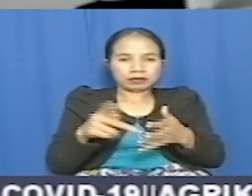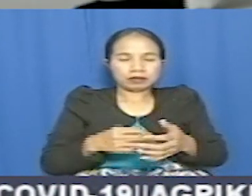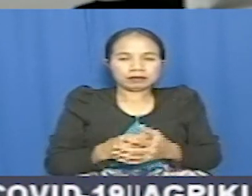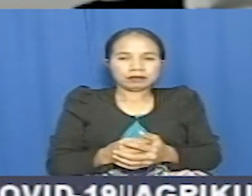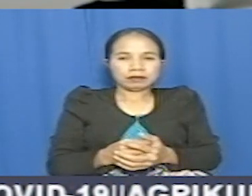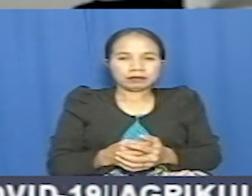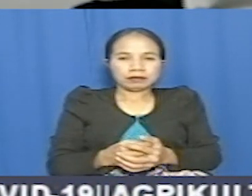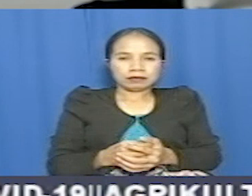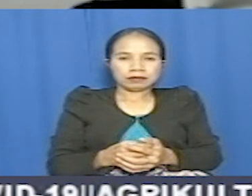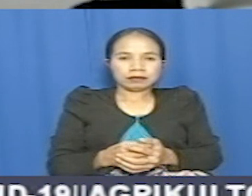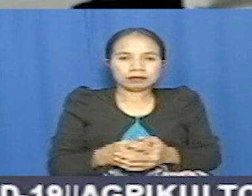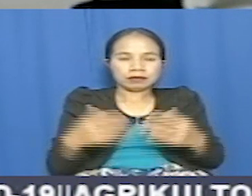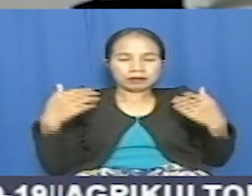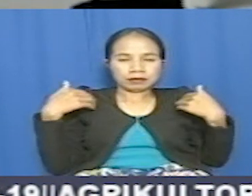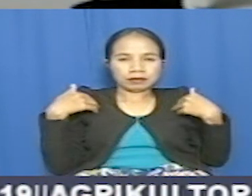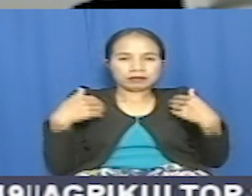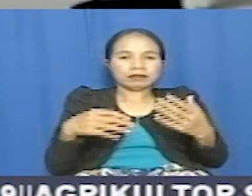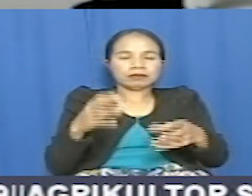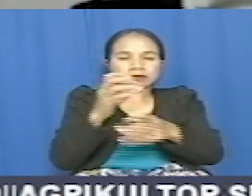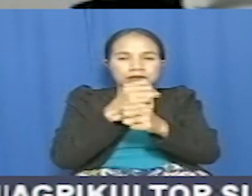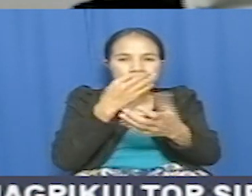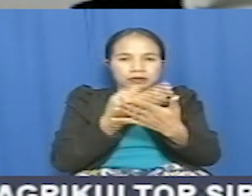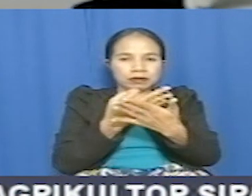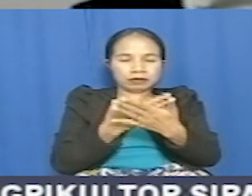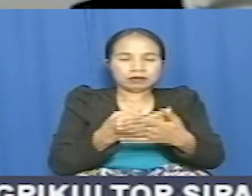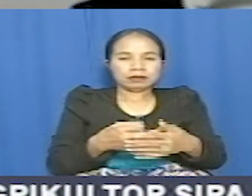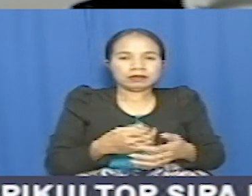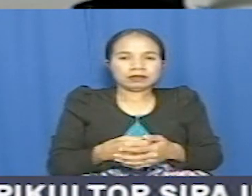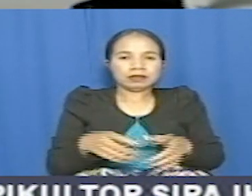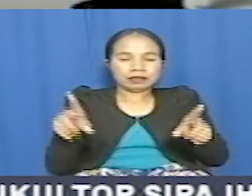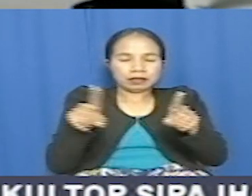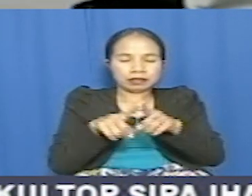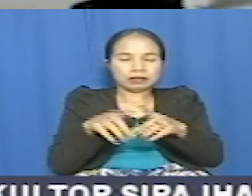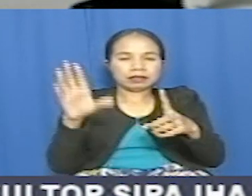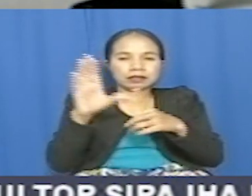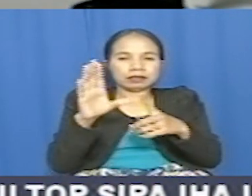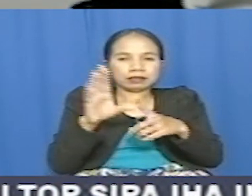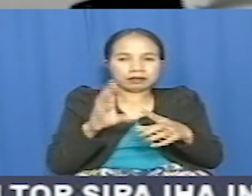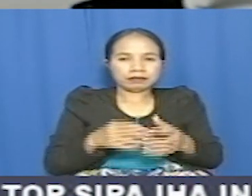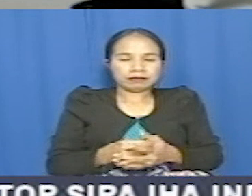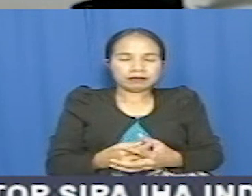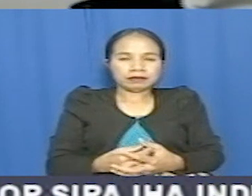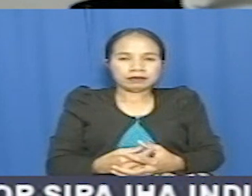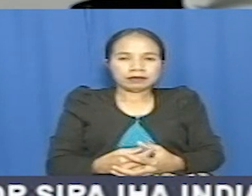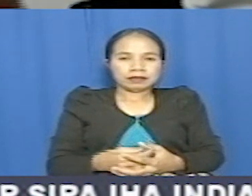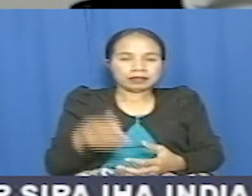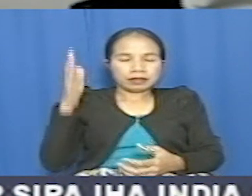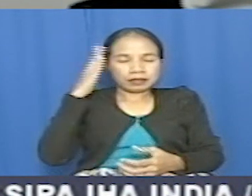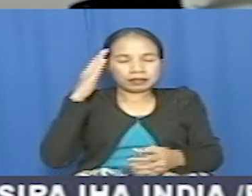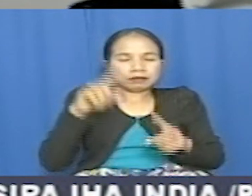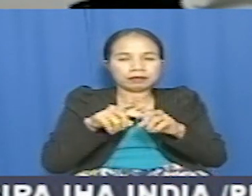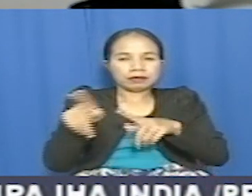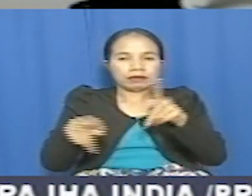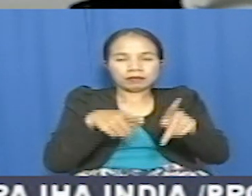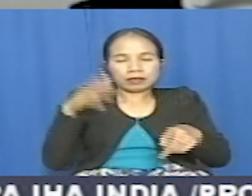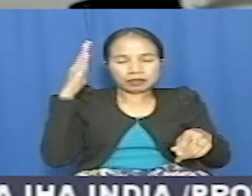fodal. Comete infração será de simuosan, anes comando racing, anes comando racing descobre, mas comunidade a tu